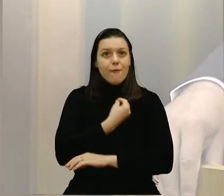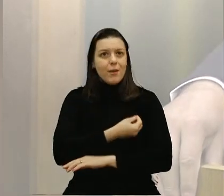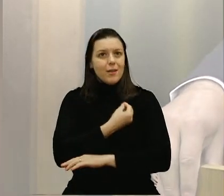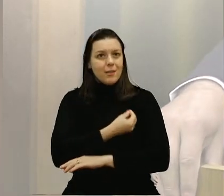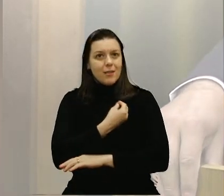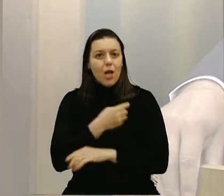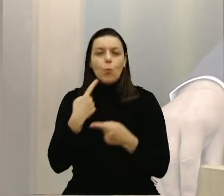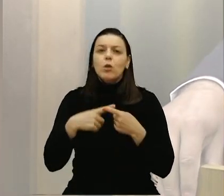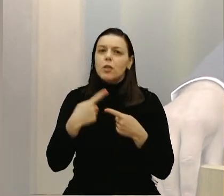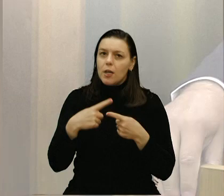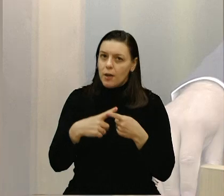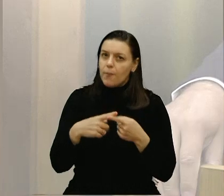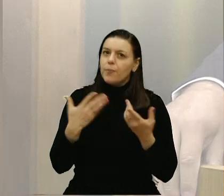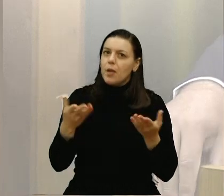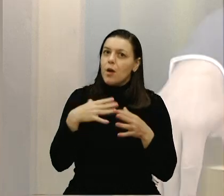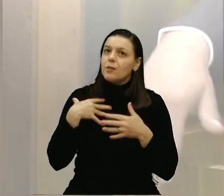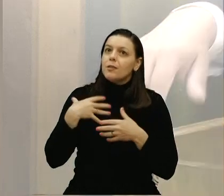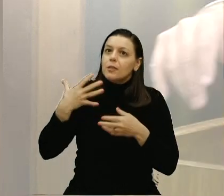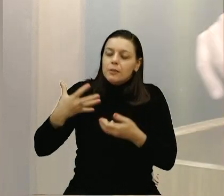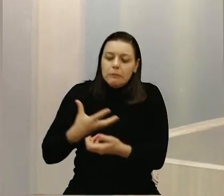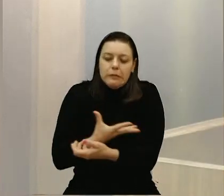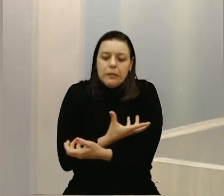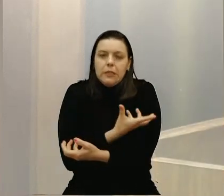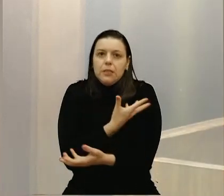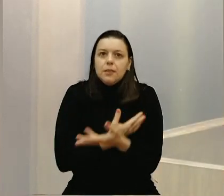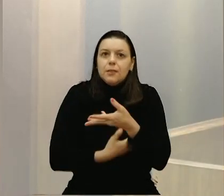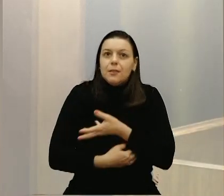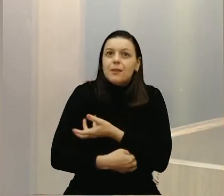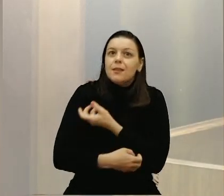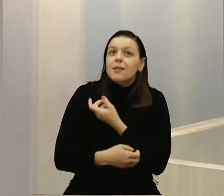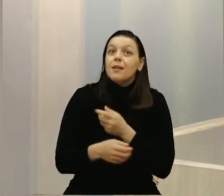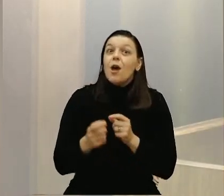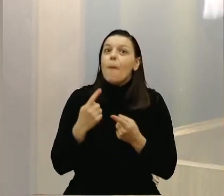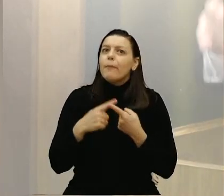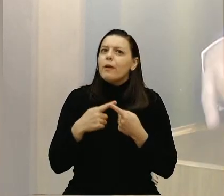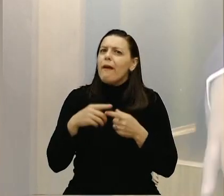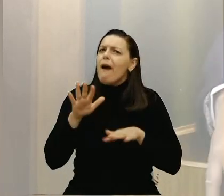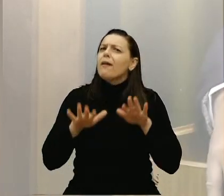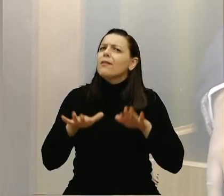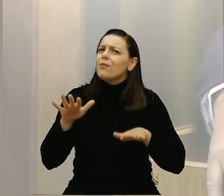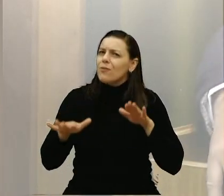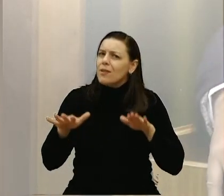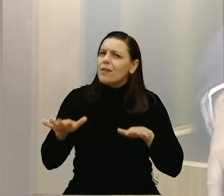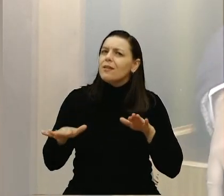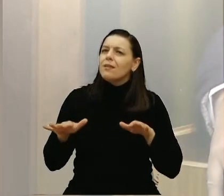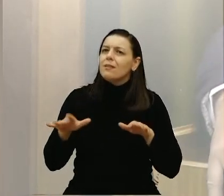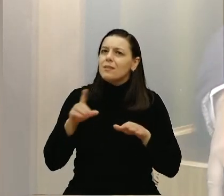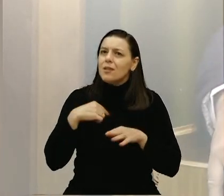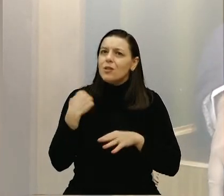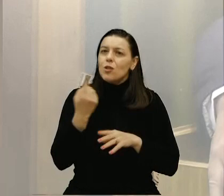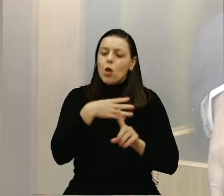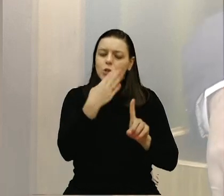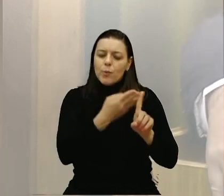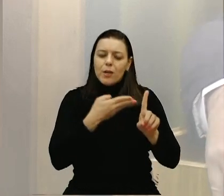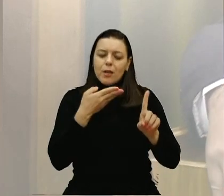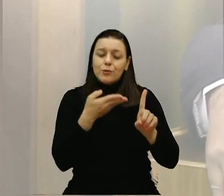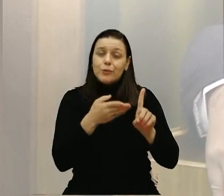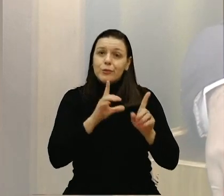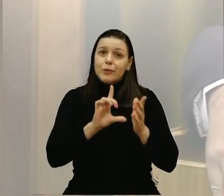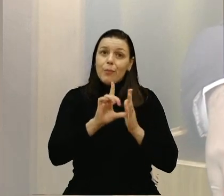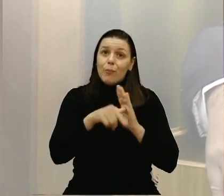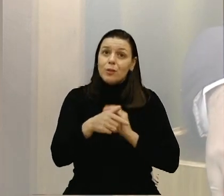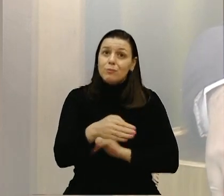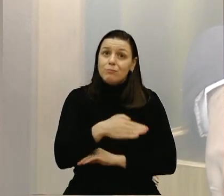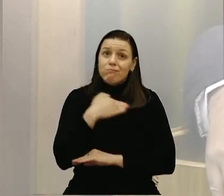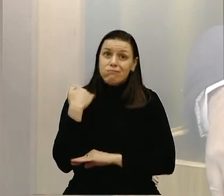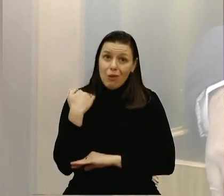isso me emociona, porque às vezes, por conta de várias questões, a gente homenageia as pessoas depois do seu